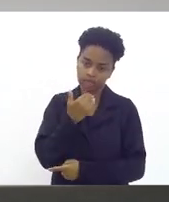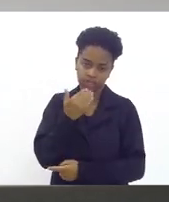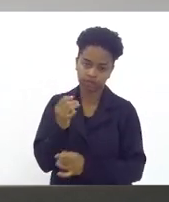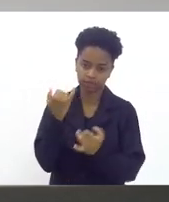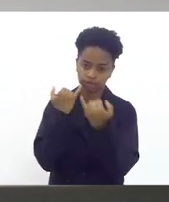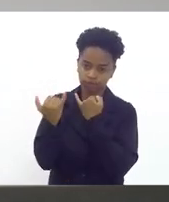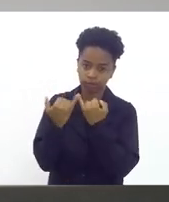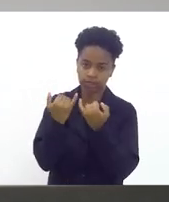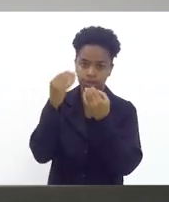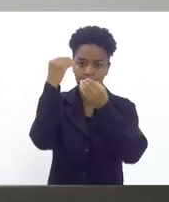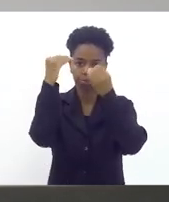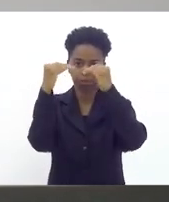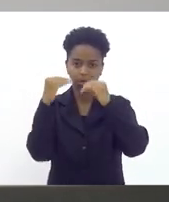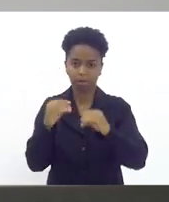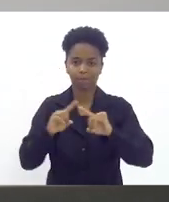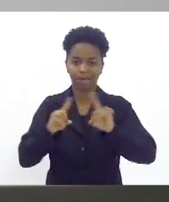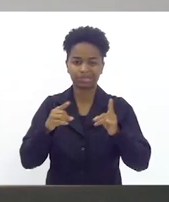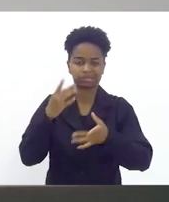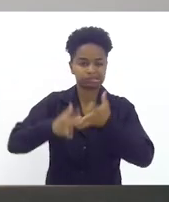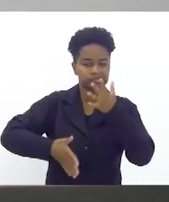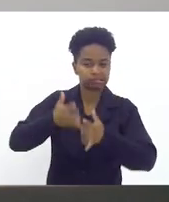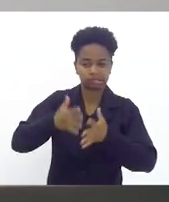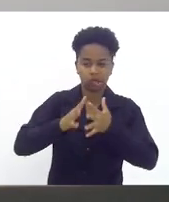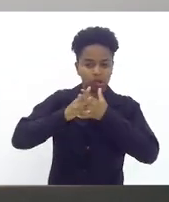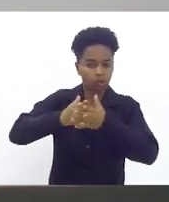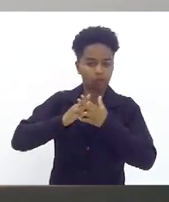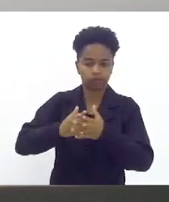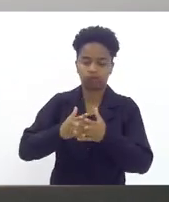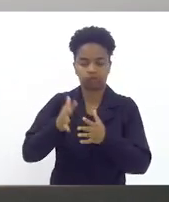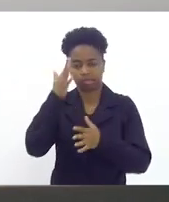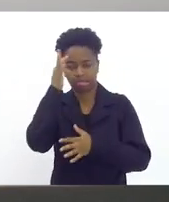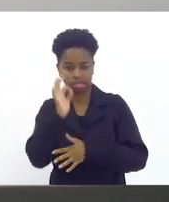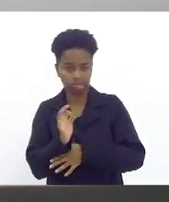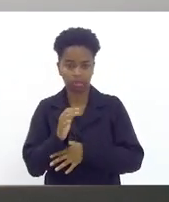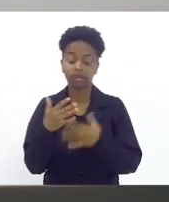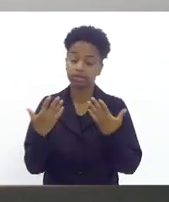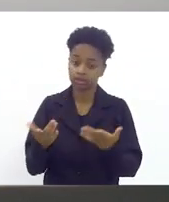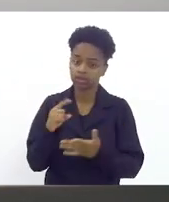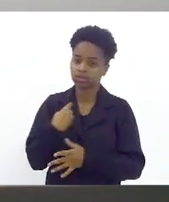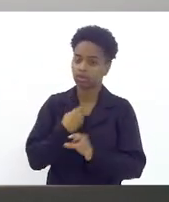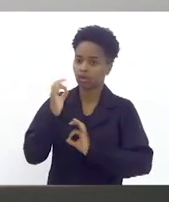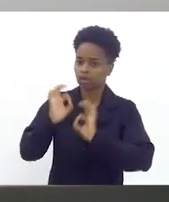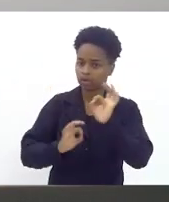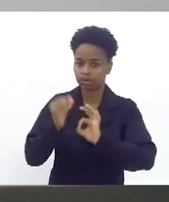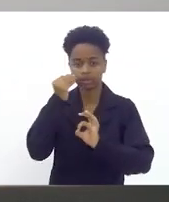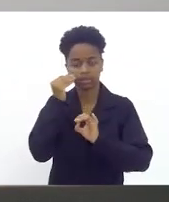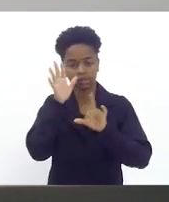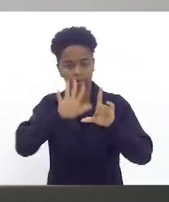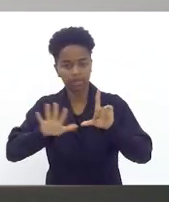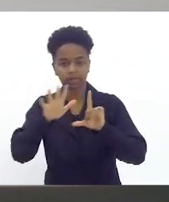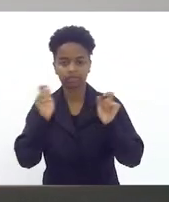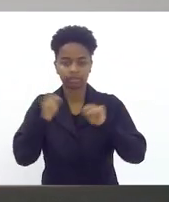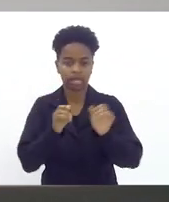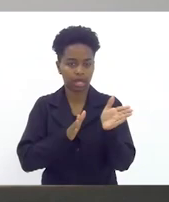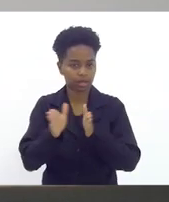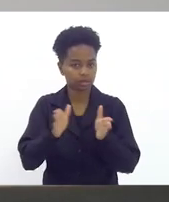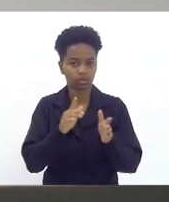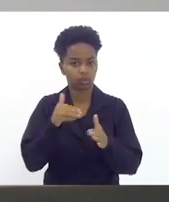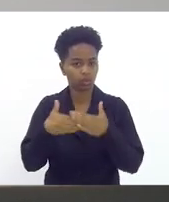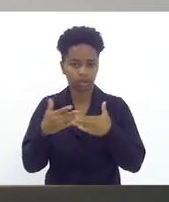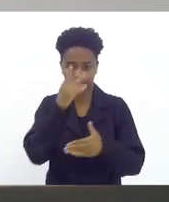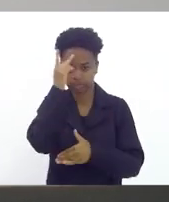tá num sítio que seja de fácil entendimento acesso então a gente está centralizando isso tudo num único portal